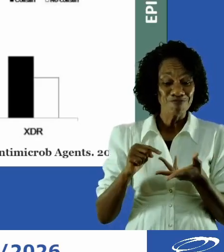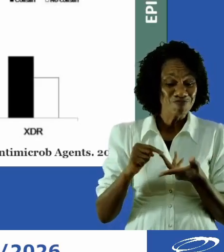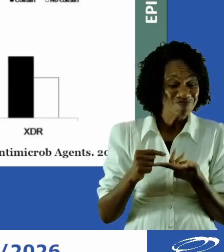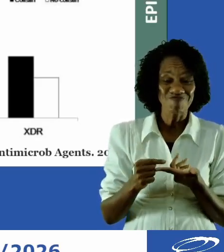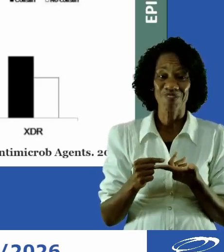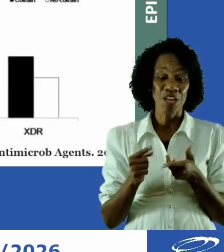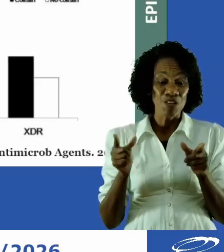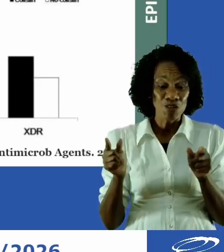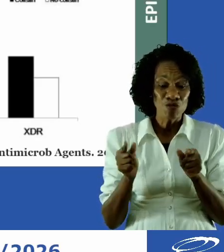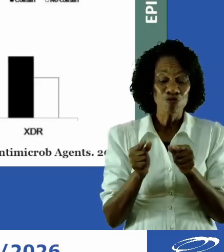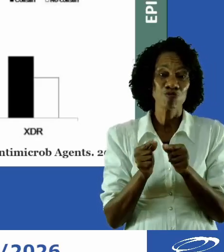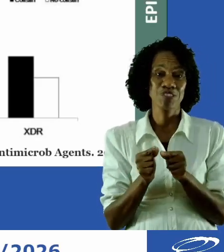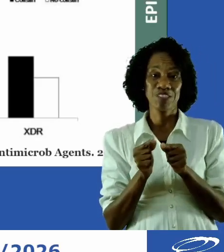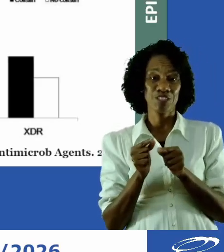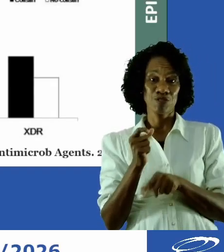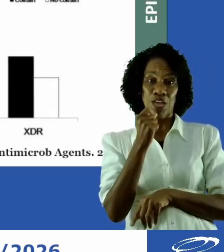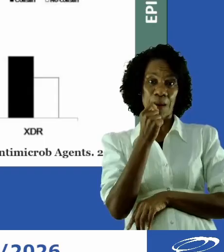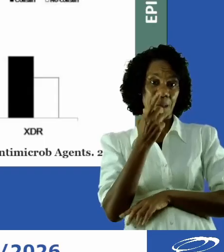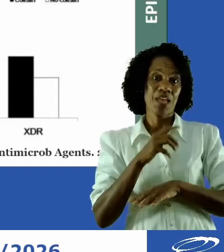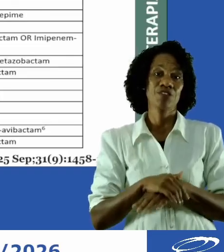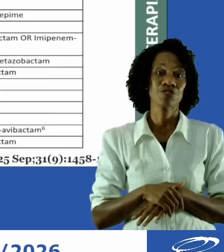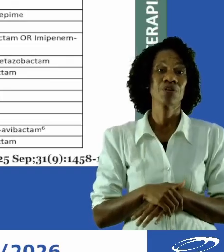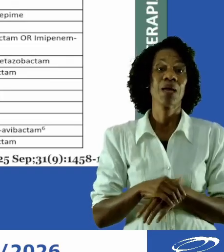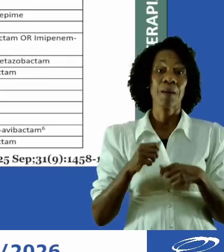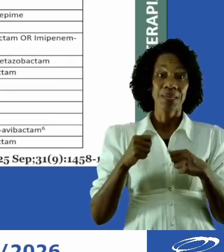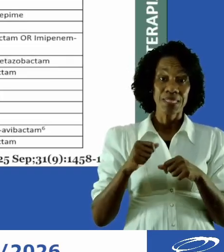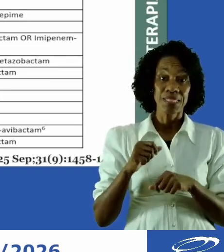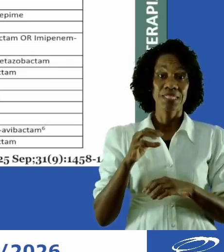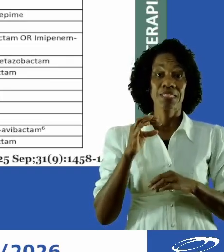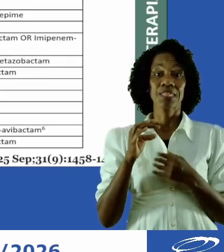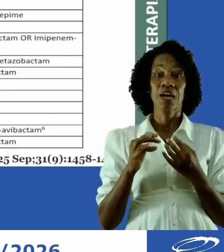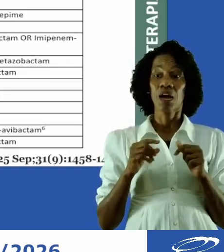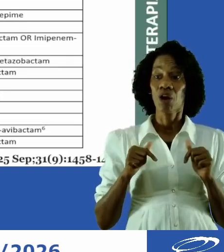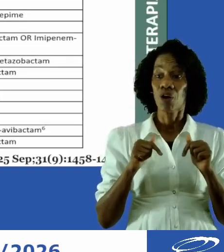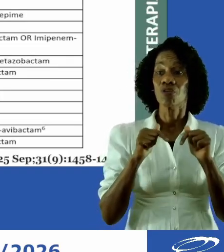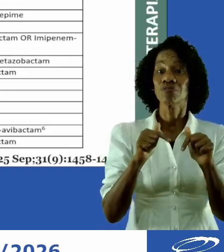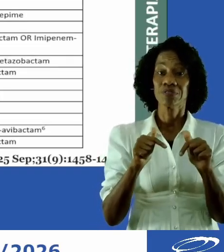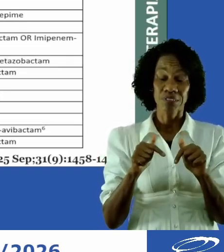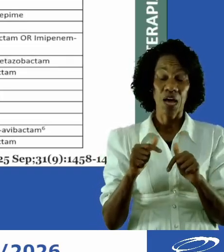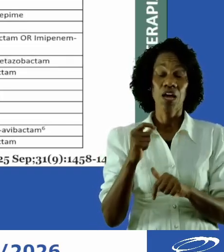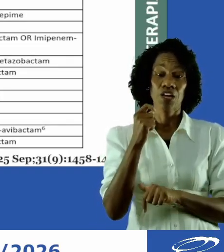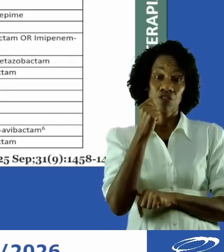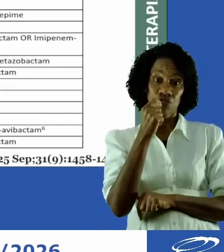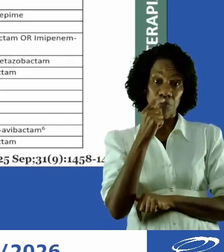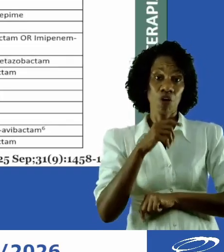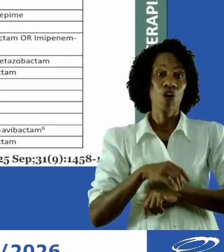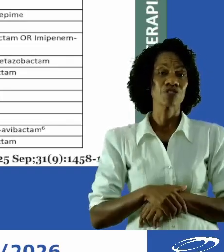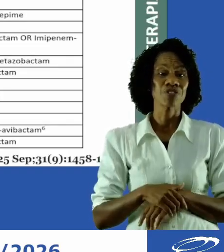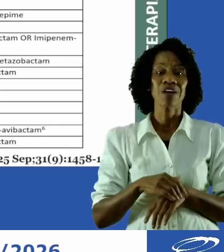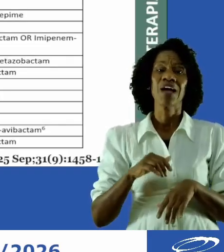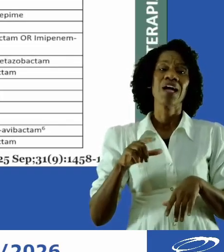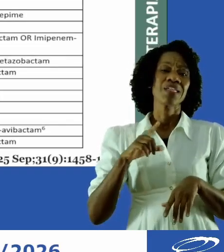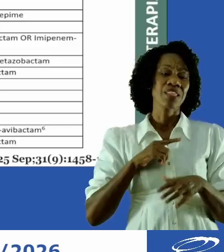com antibióticos ultratóxicos, então é melhor a gente tentar trabalhar com antibióticos locais, por exemplo. Existem muitas estratégias que